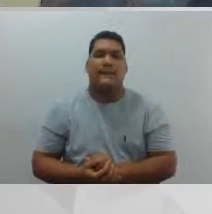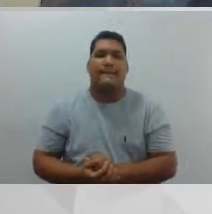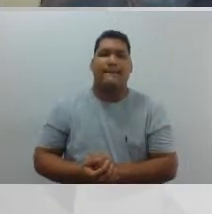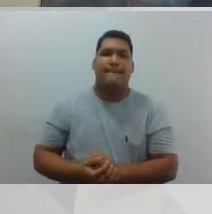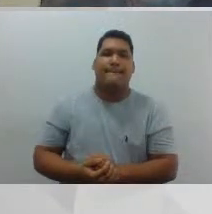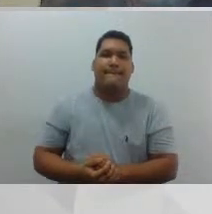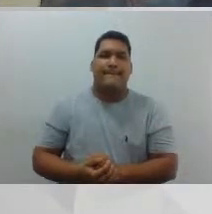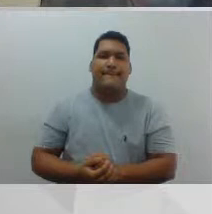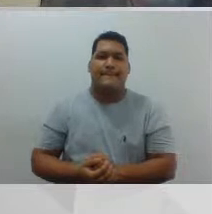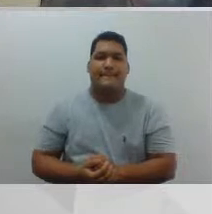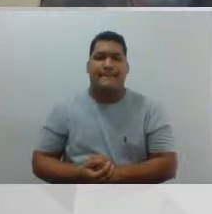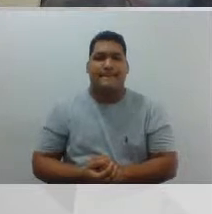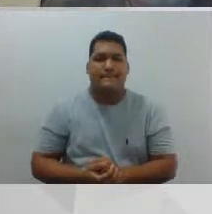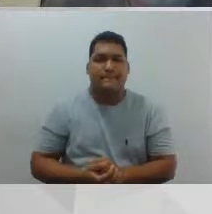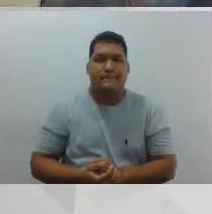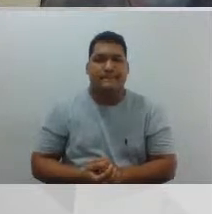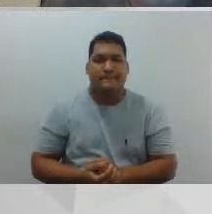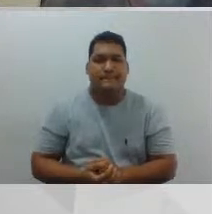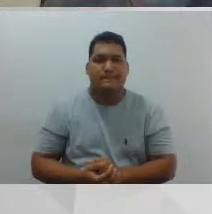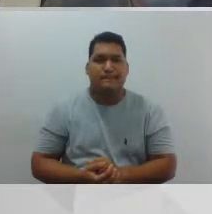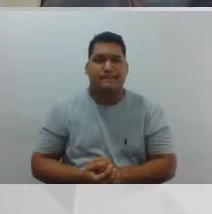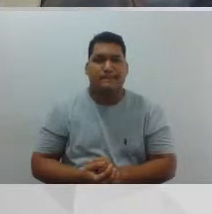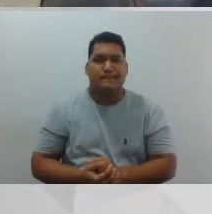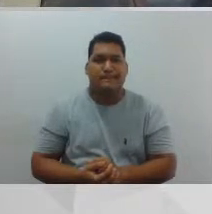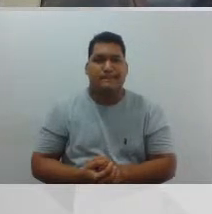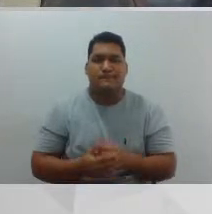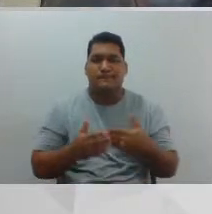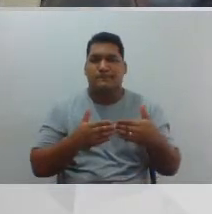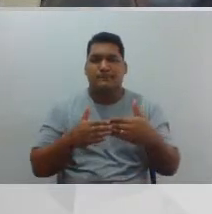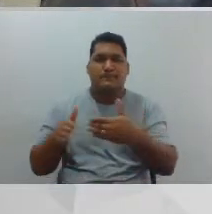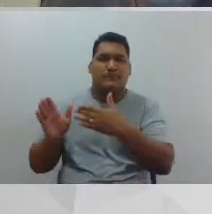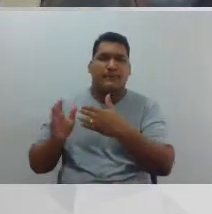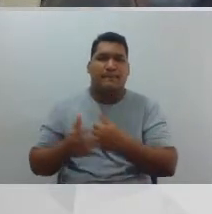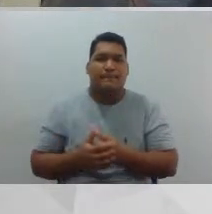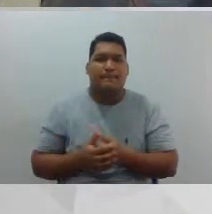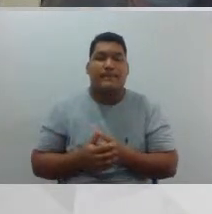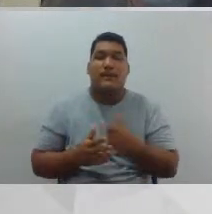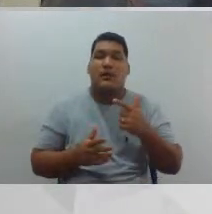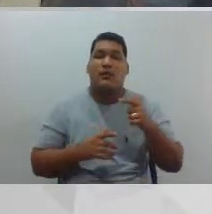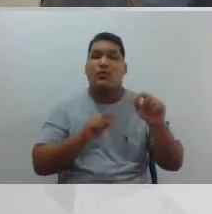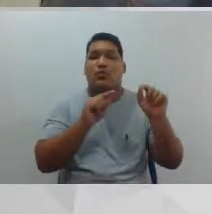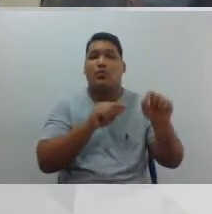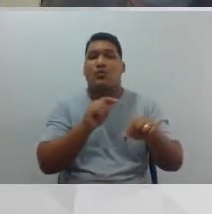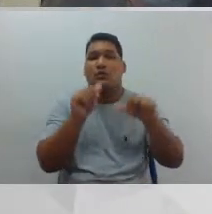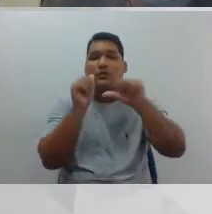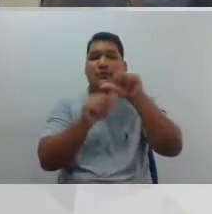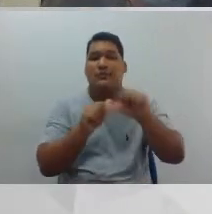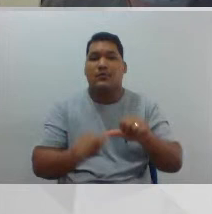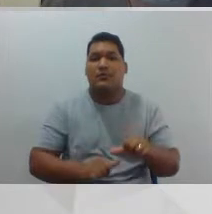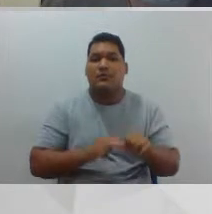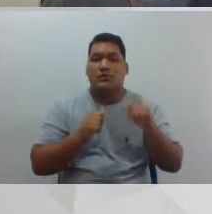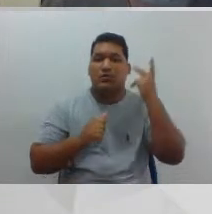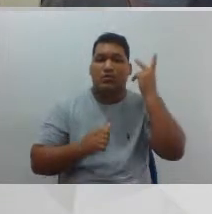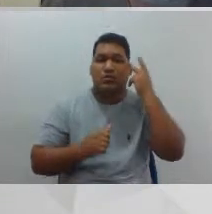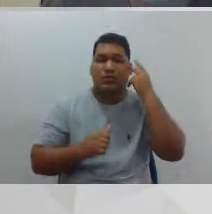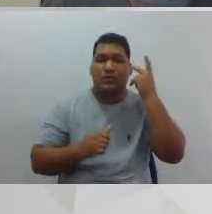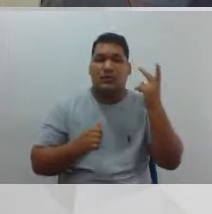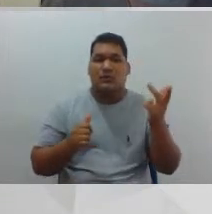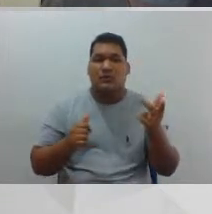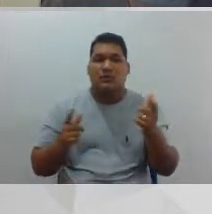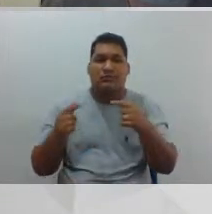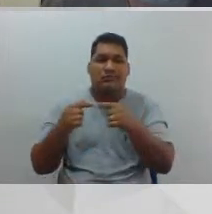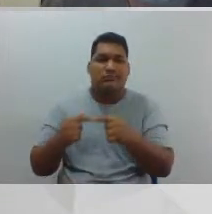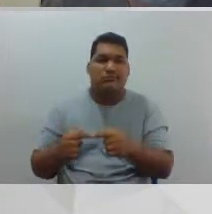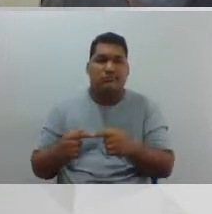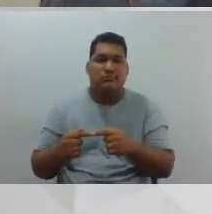partir de dados, vamos passar. E o que muda das redes neurais tradicionais para as atuais, que são as deep learning, é